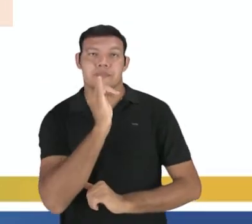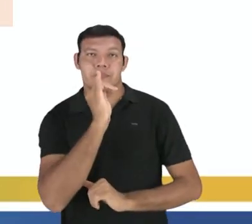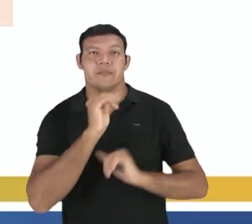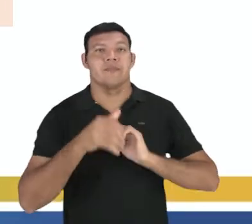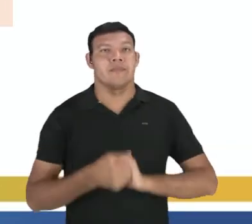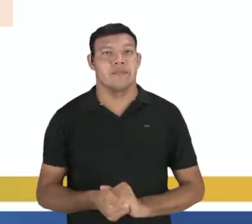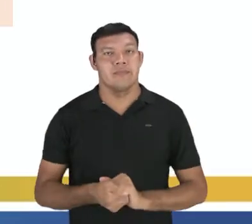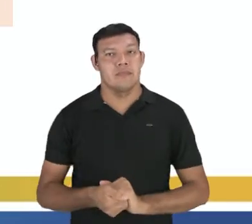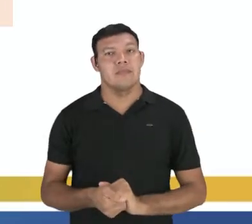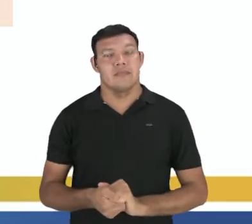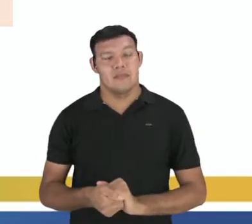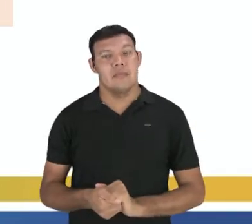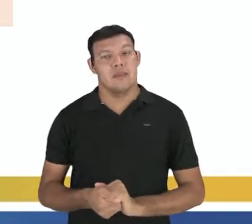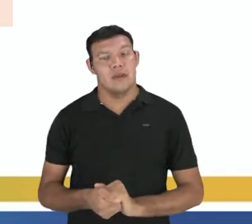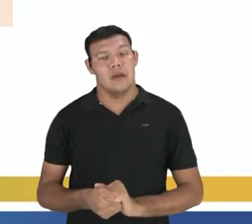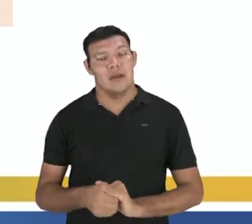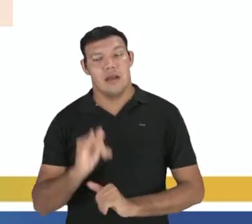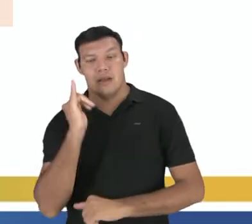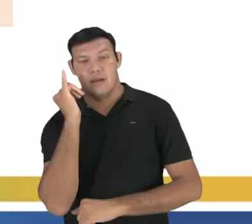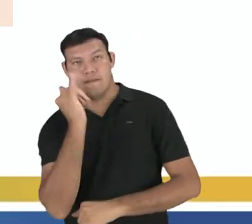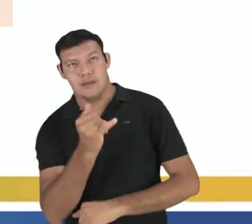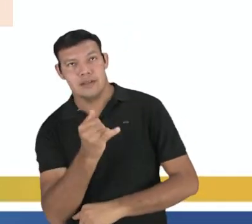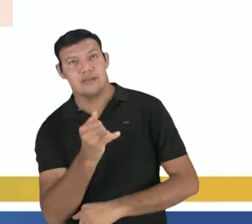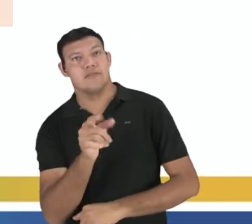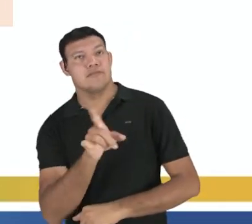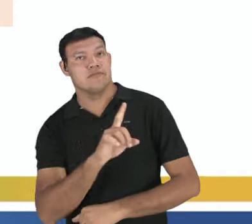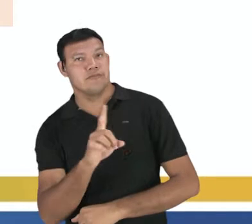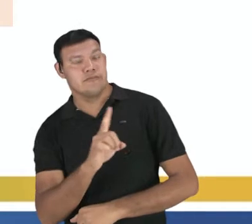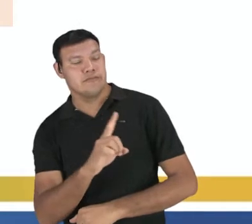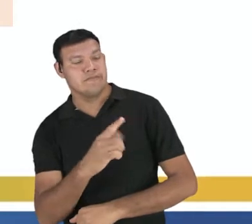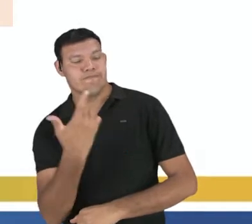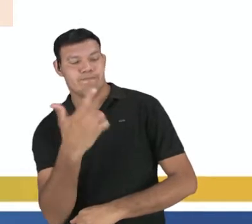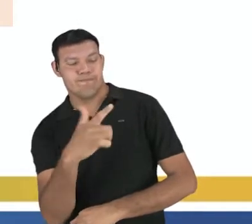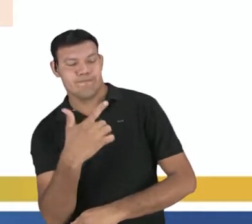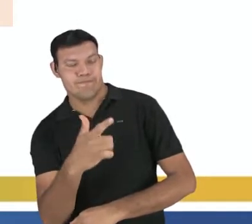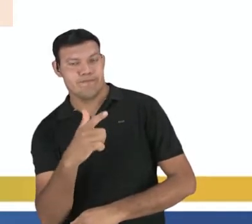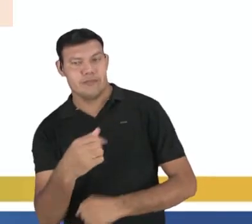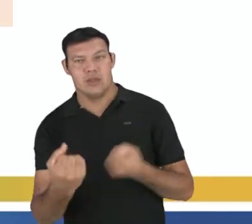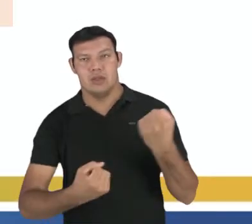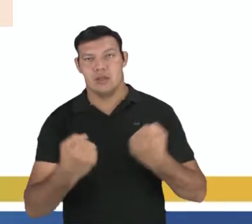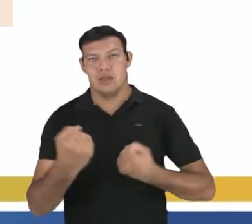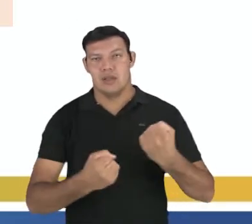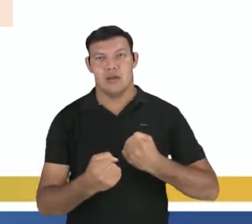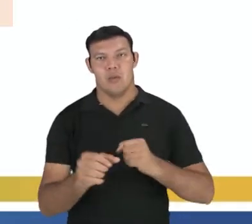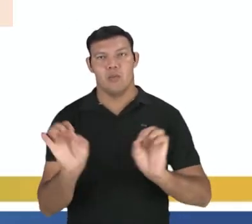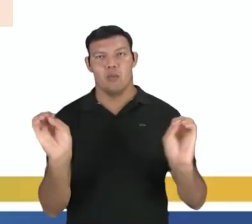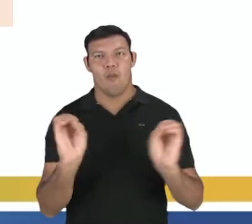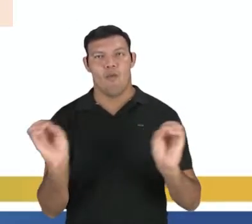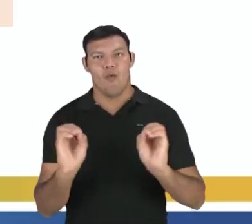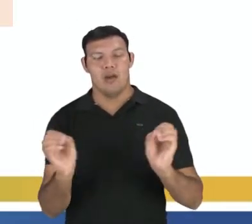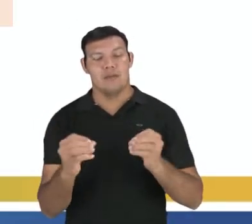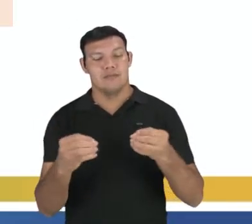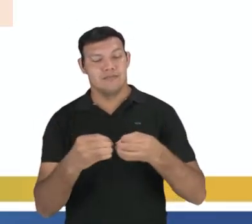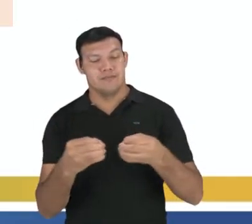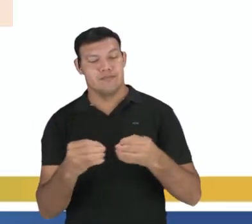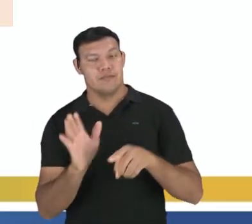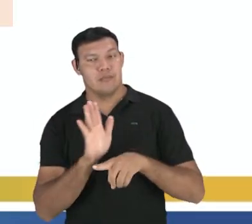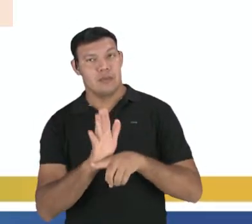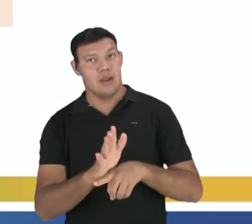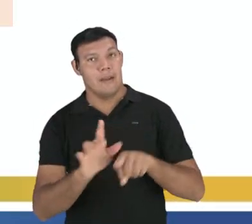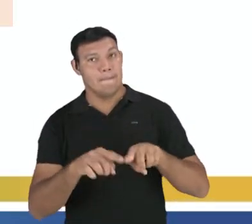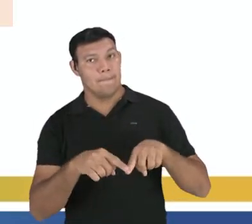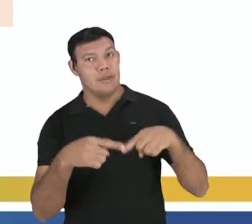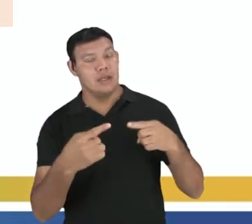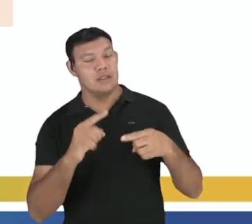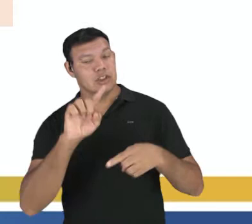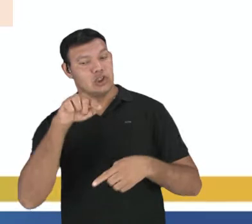exemplo, esclareci que não e disseram-me que não havia nenhuma viatura por perto para ajudar,